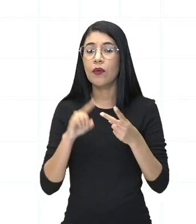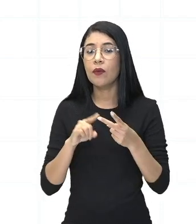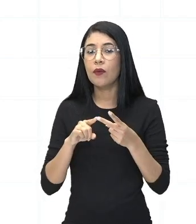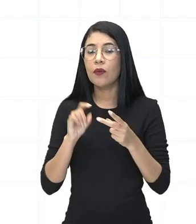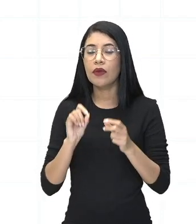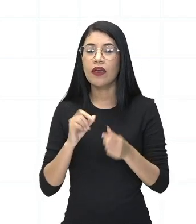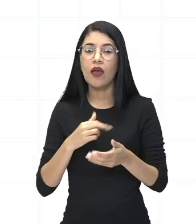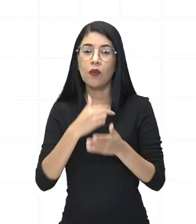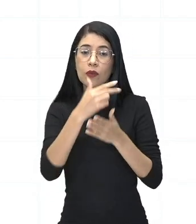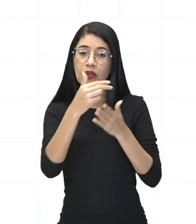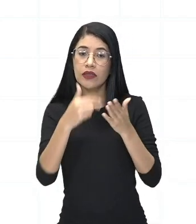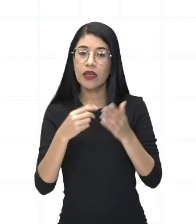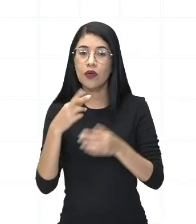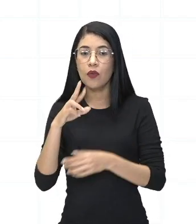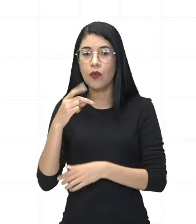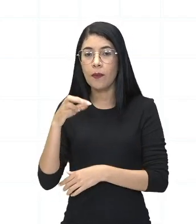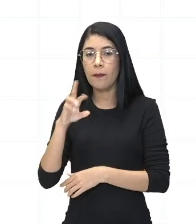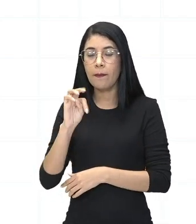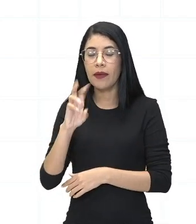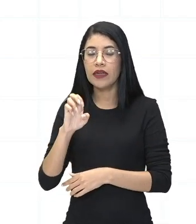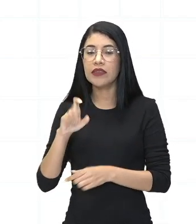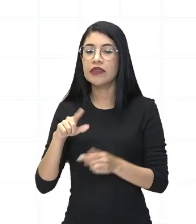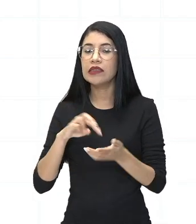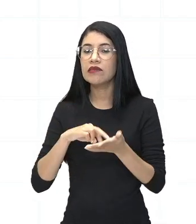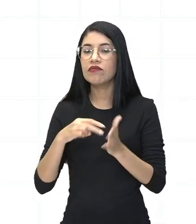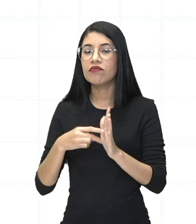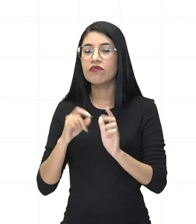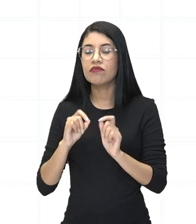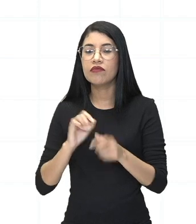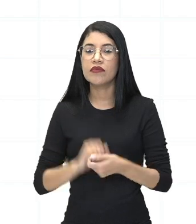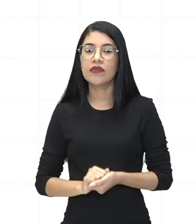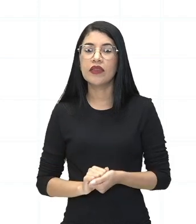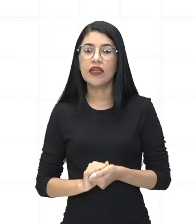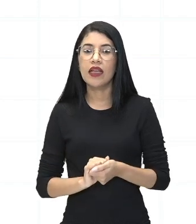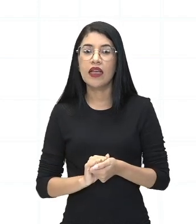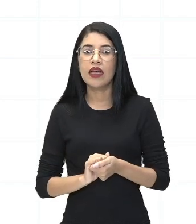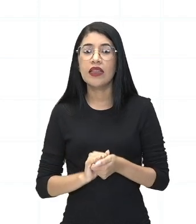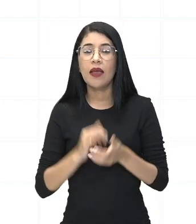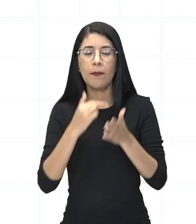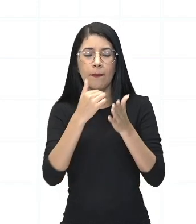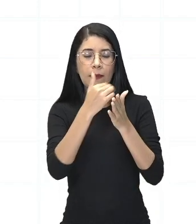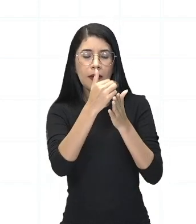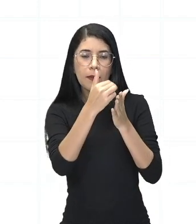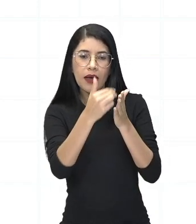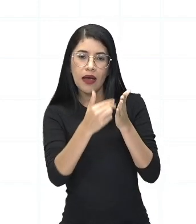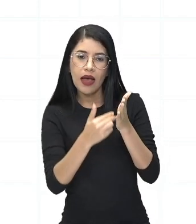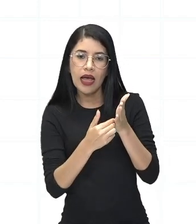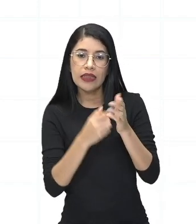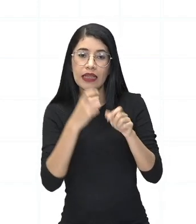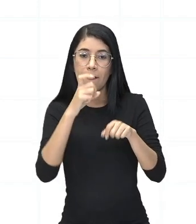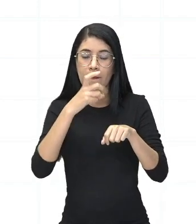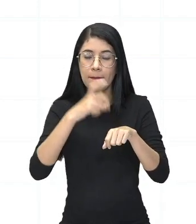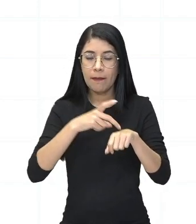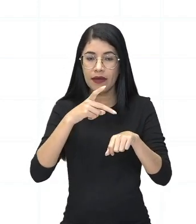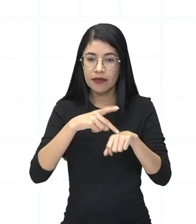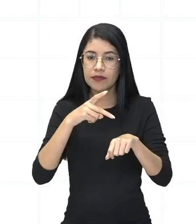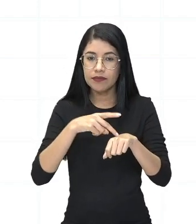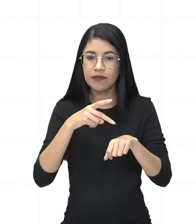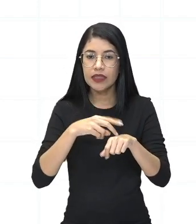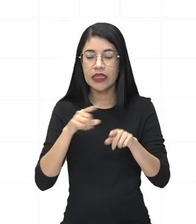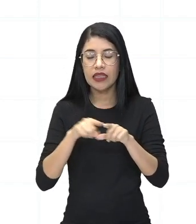a gravura rupestre. O que é essa gravura rupestre? Baseia-se na gravação de figuras nas rochas e